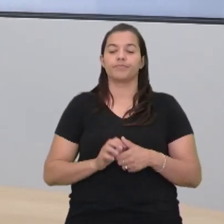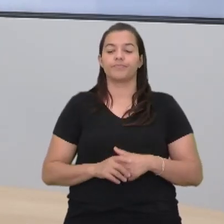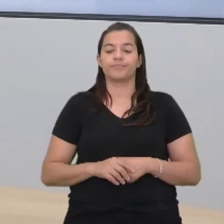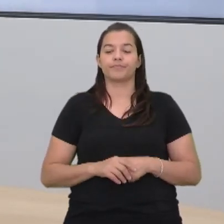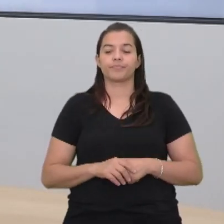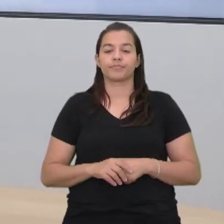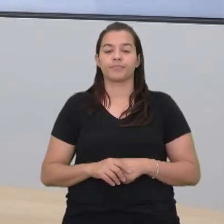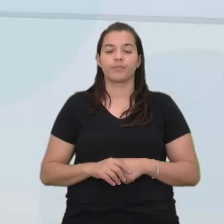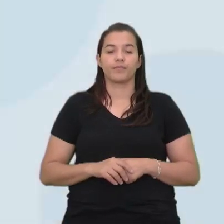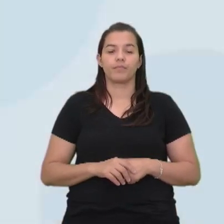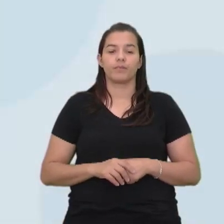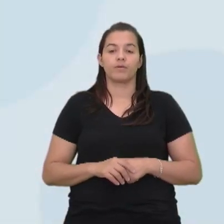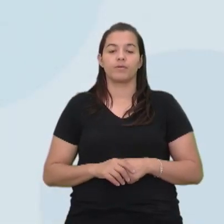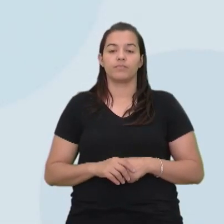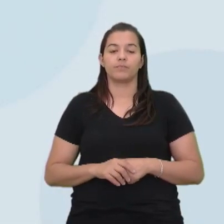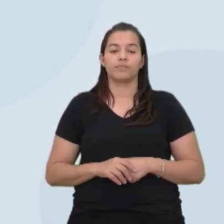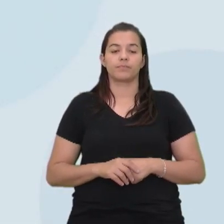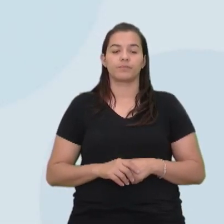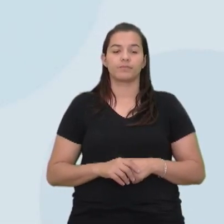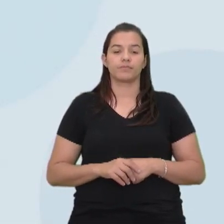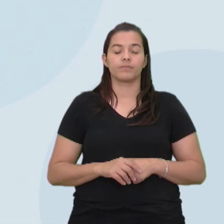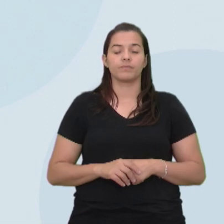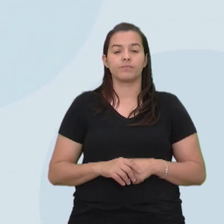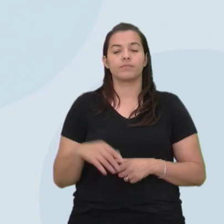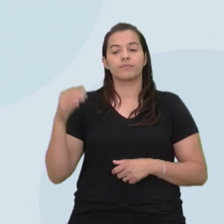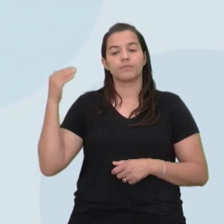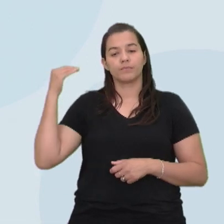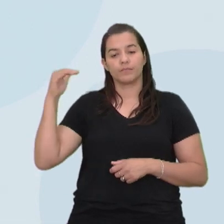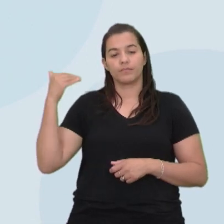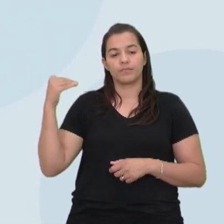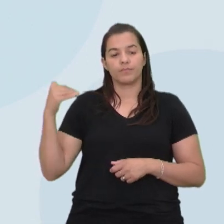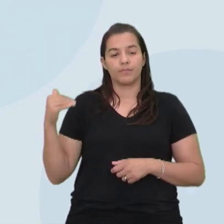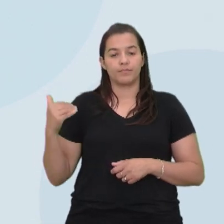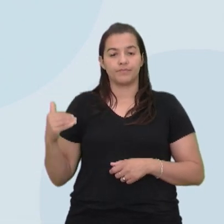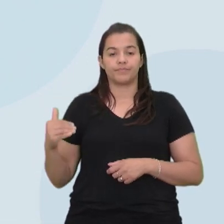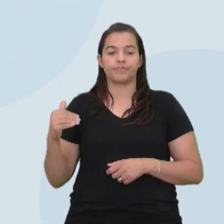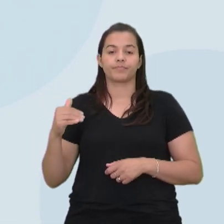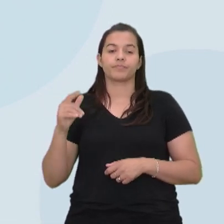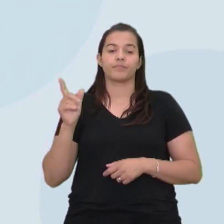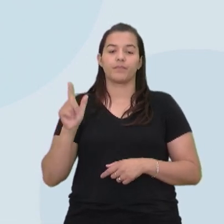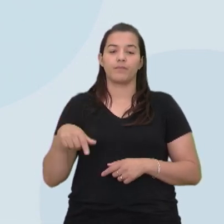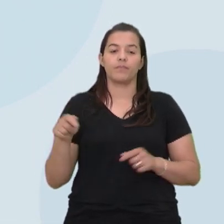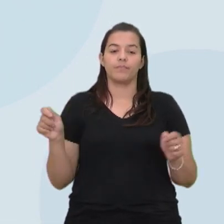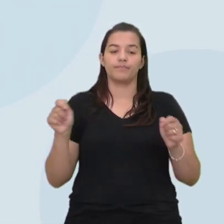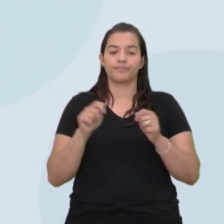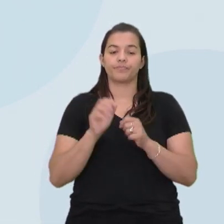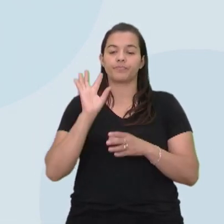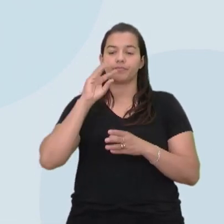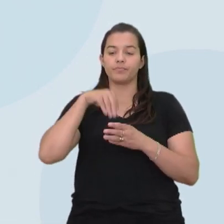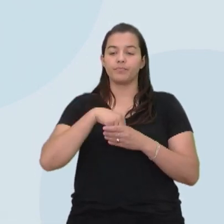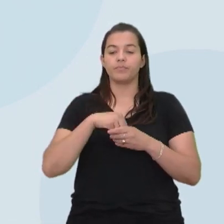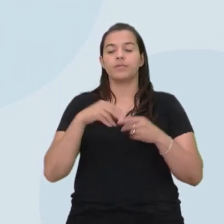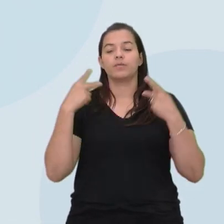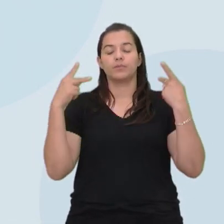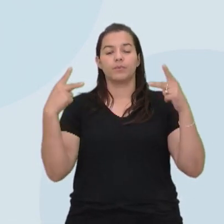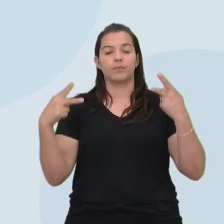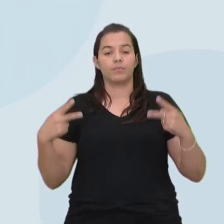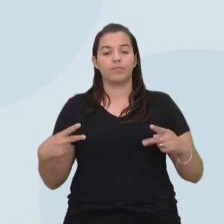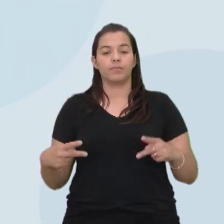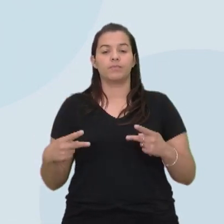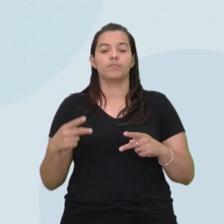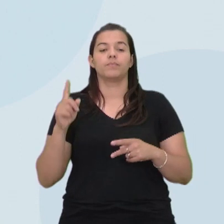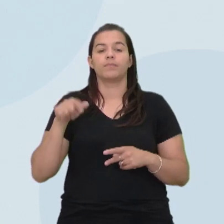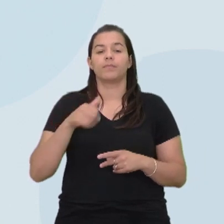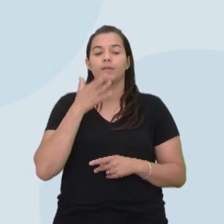aqui, ó, tocando no ponteiro tal, acontece tal coisa. Pode ver que esse é hexagonal, esse é encaixado dentro de alguma programação. Toque na